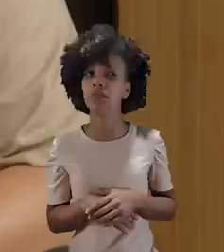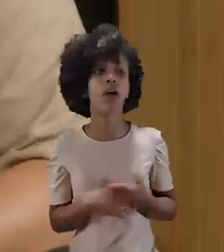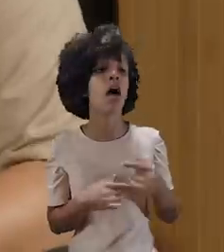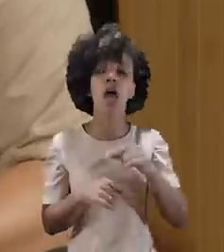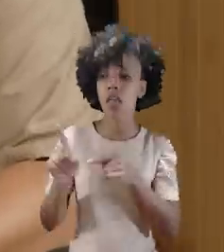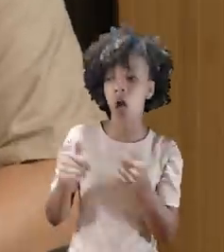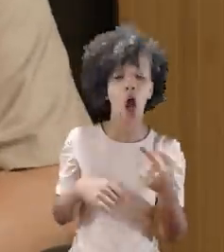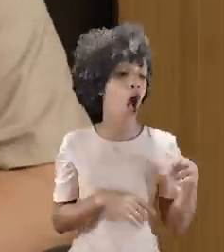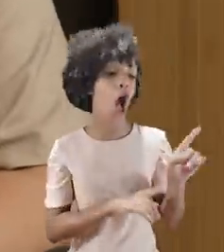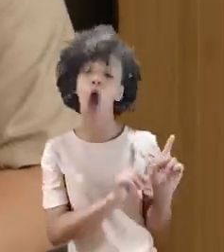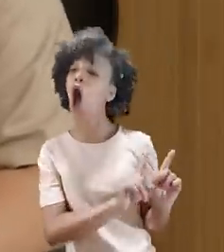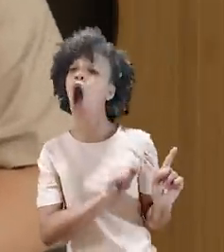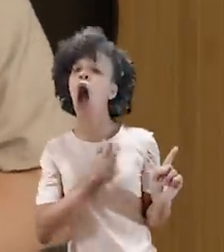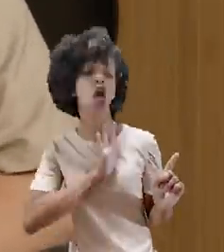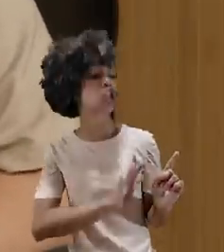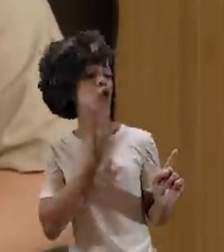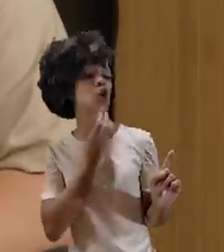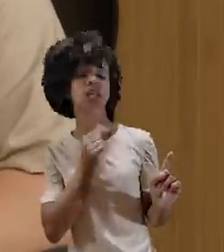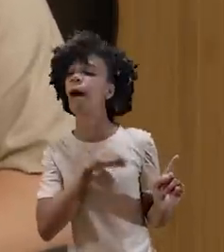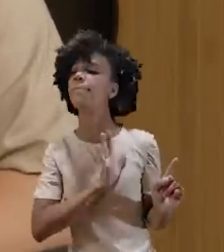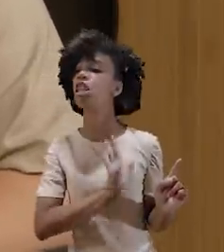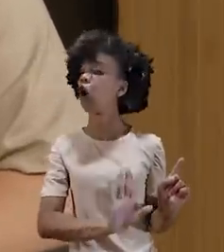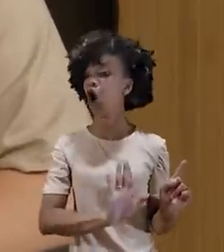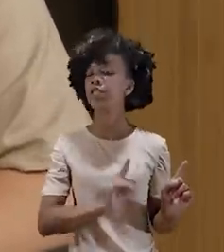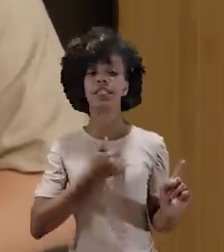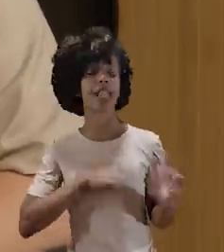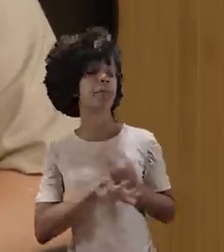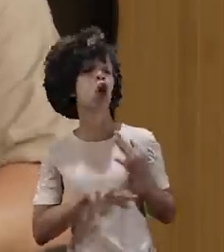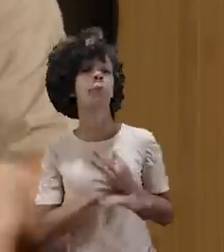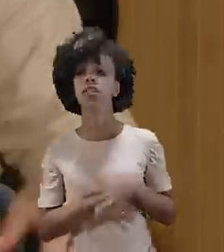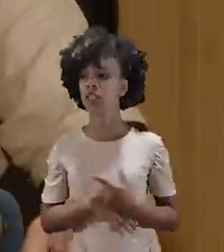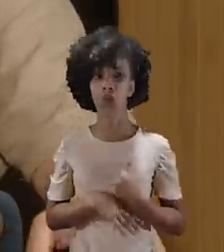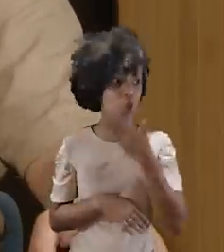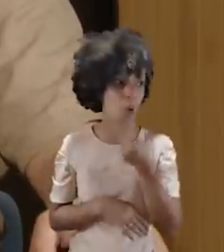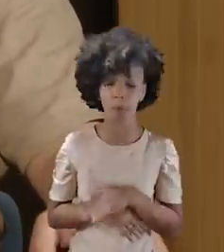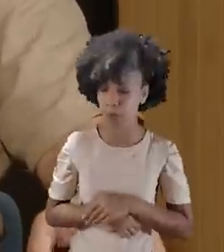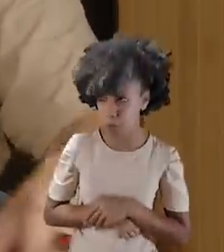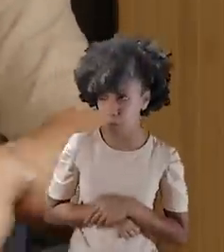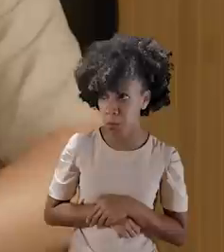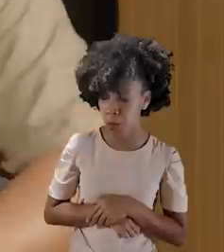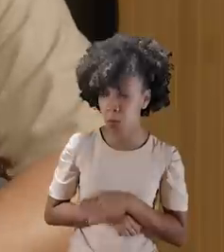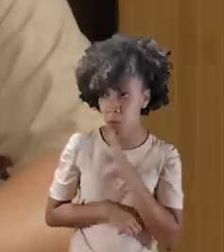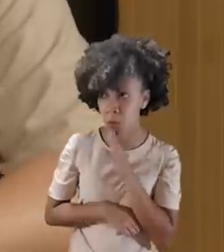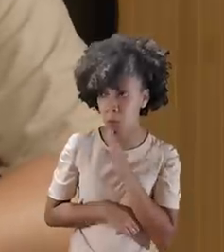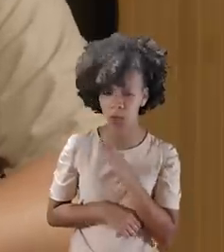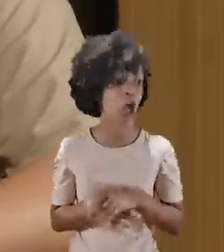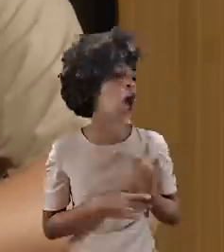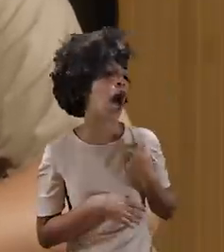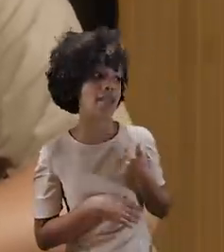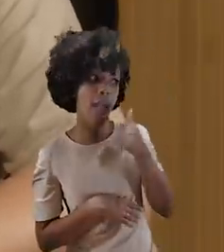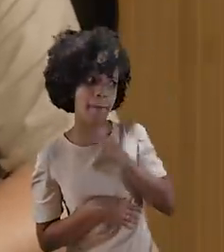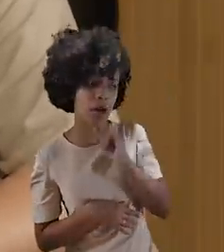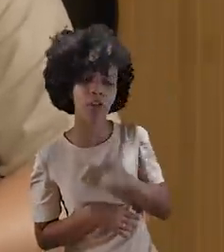ou ele Ó eu não tô gostando da barba dele tá me incomodando e o café o Ah tá me